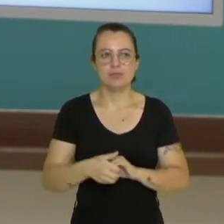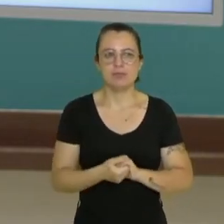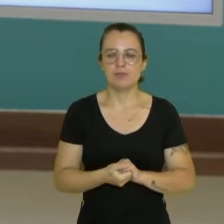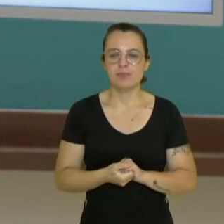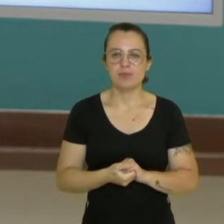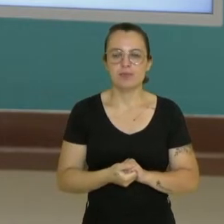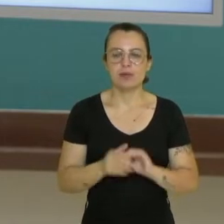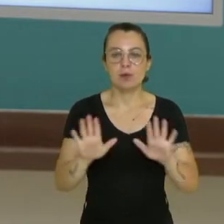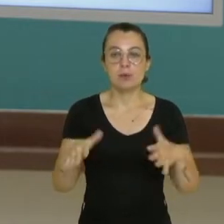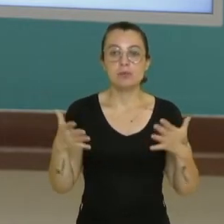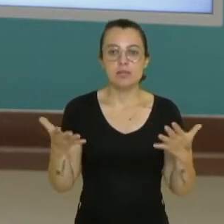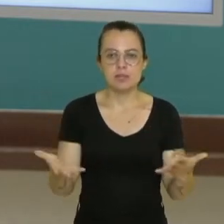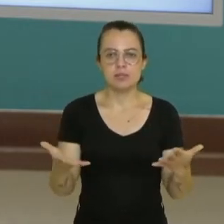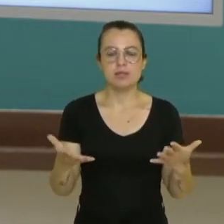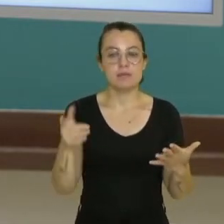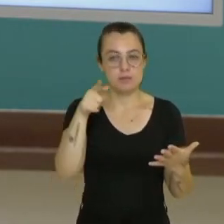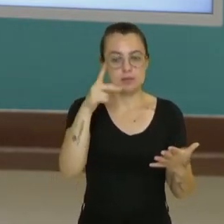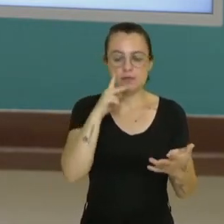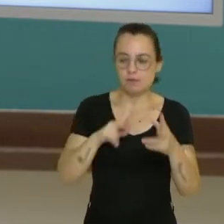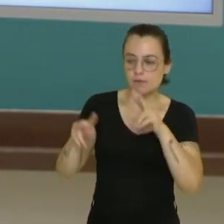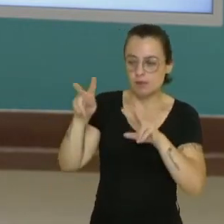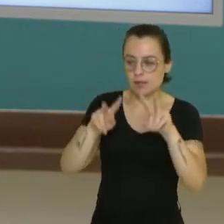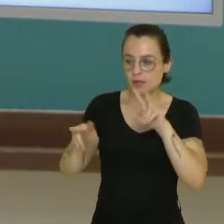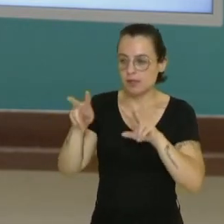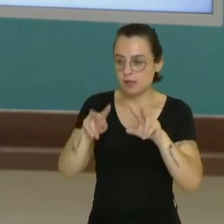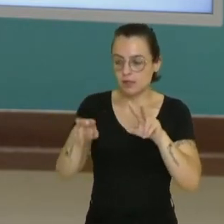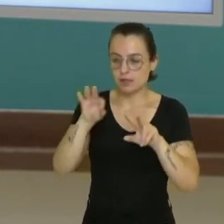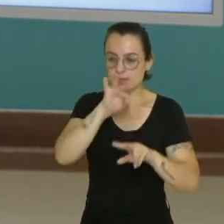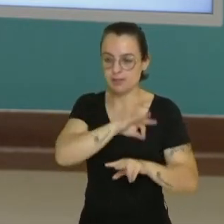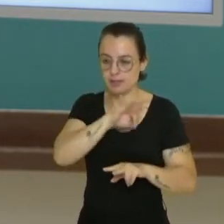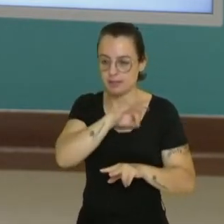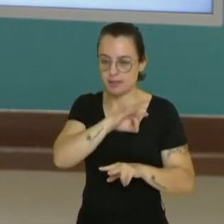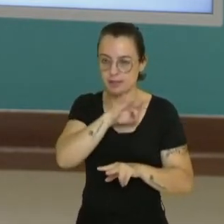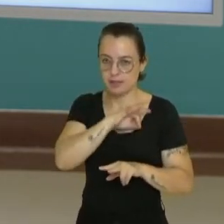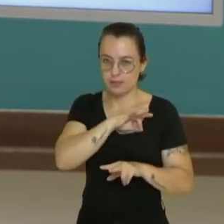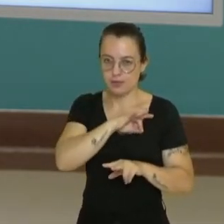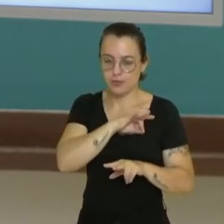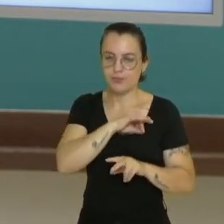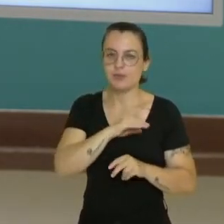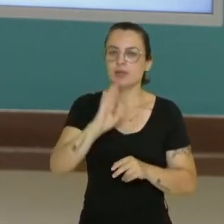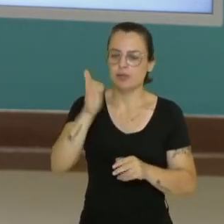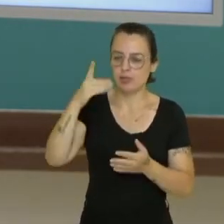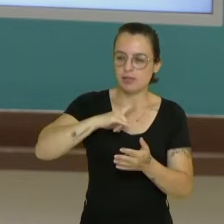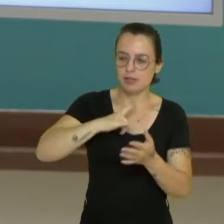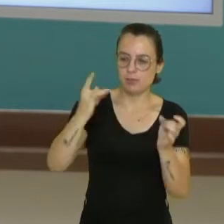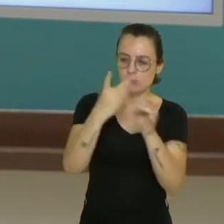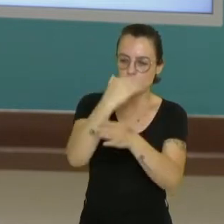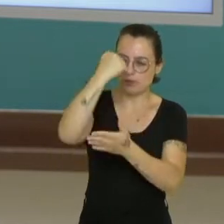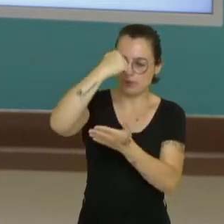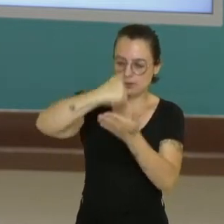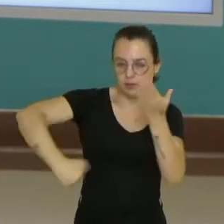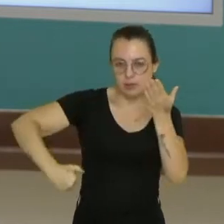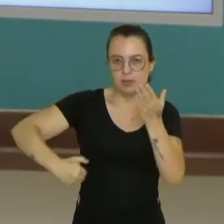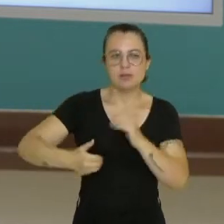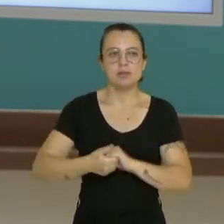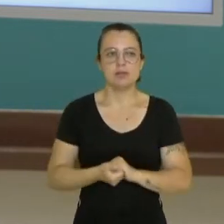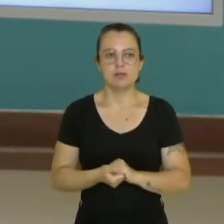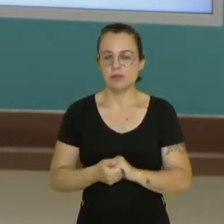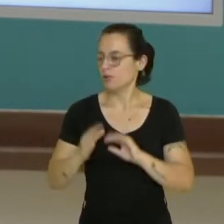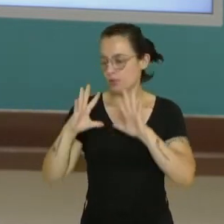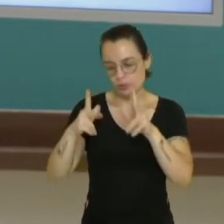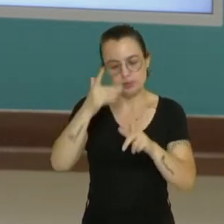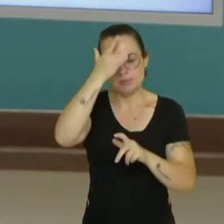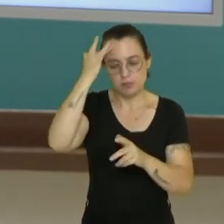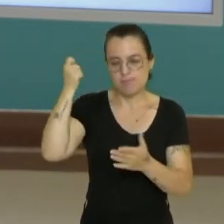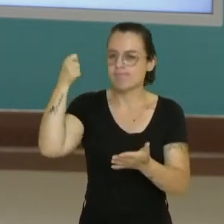50-30-20? Ou seja, vocês vão ver o que ela teve de renda líquida, descontado o INSS, que todo